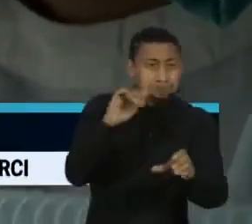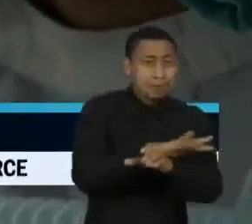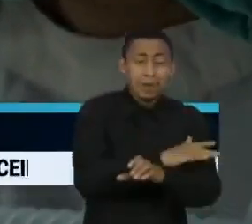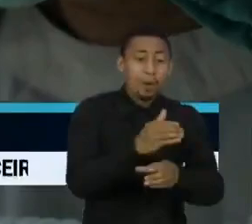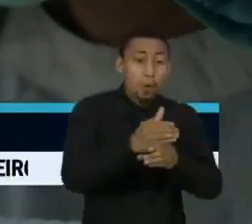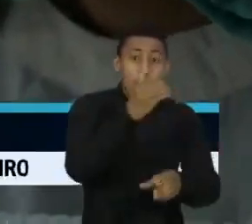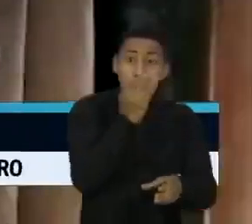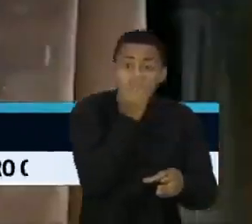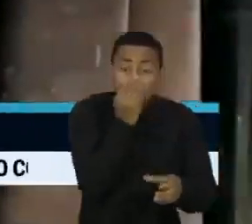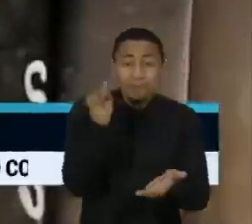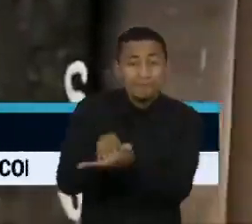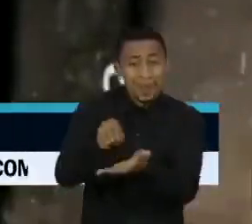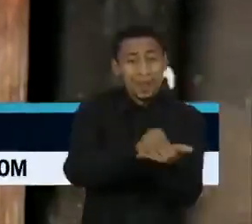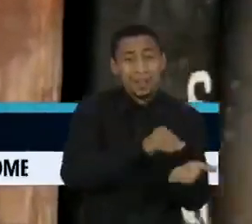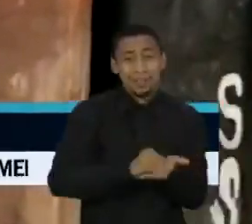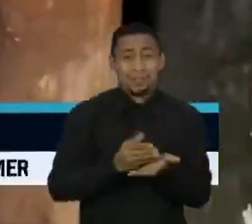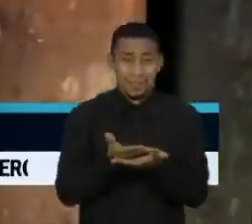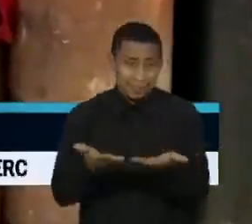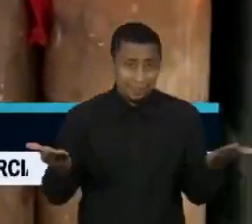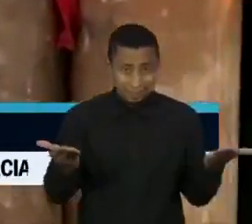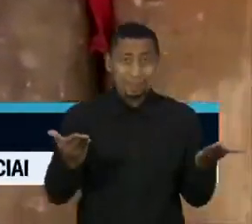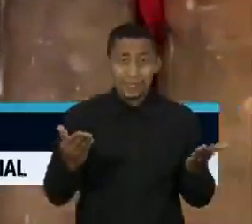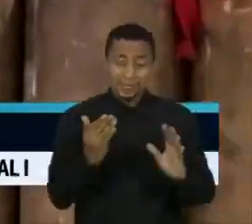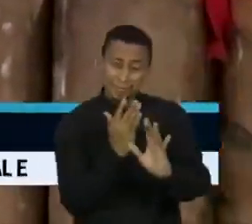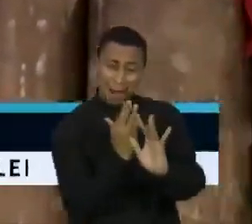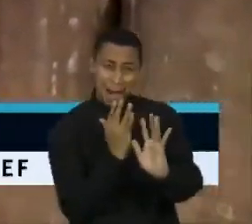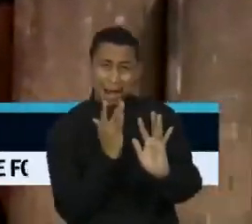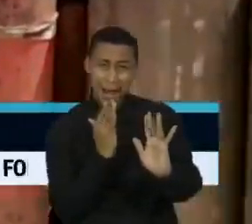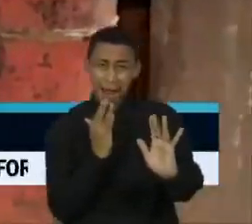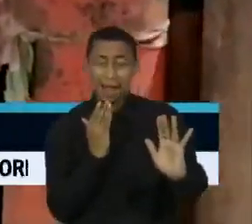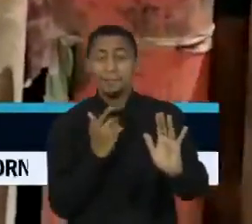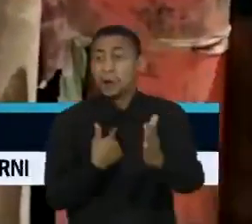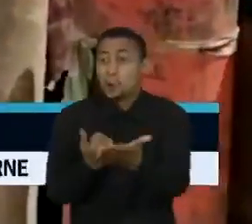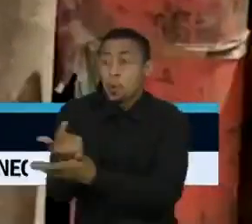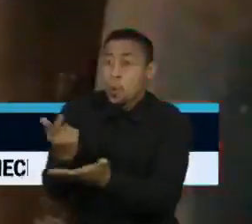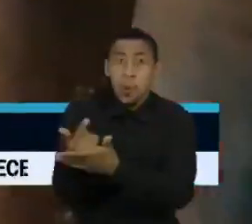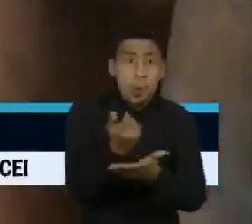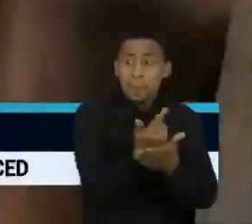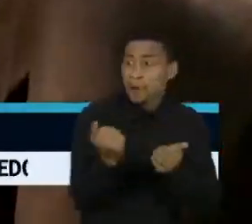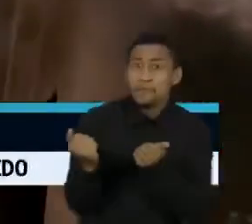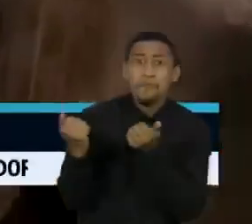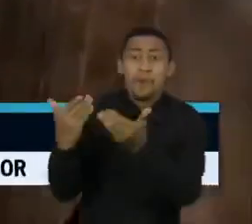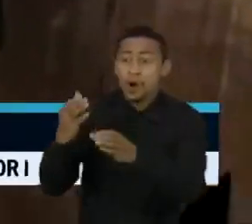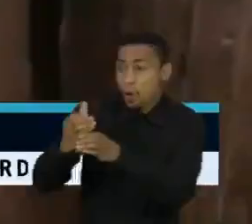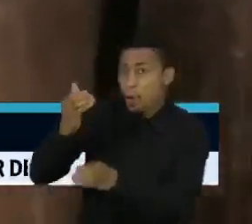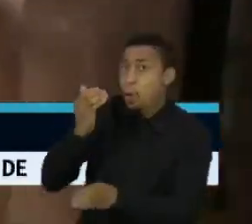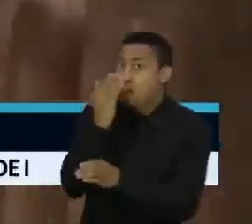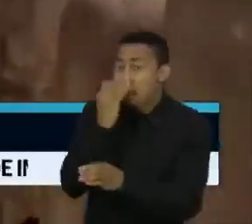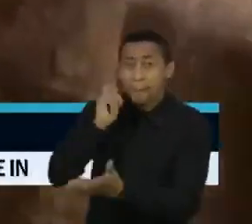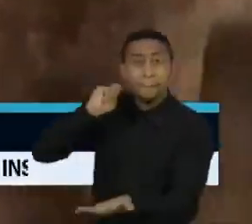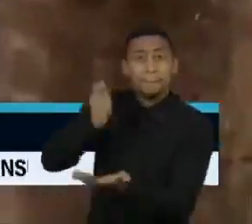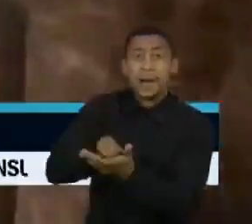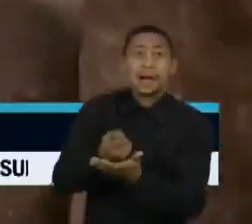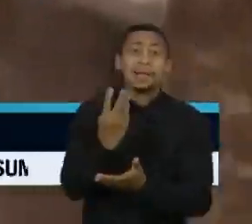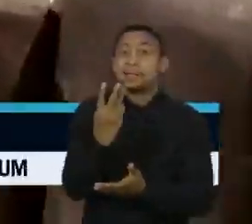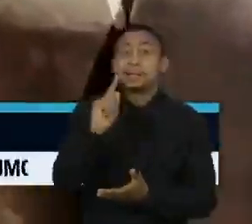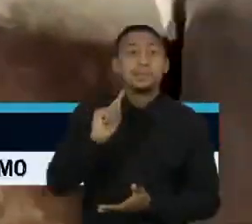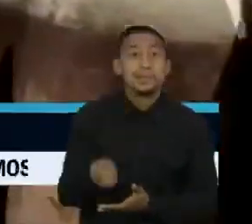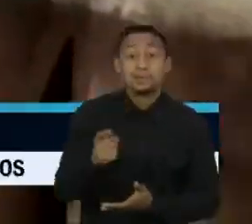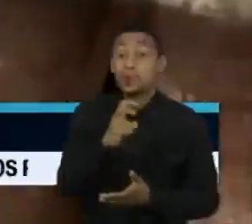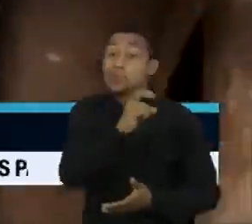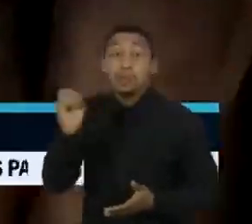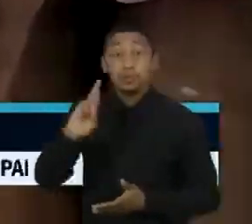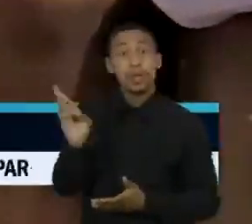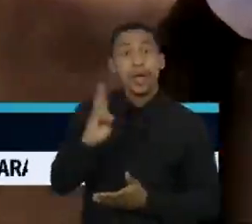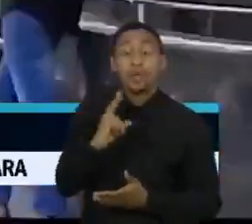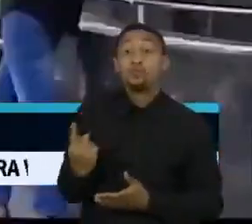oxigênio suficiente. Indianos fazem fila no mercado clandestino, onde chegam a pagar o equivalente a R$